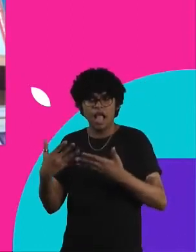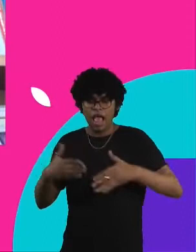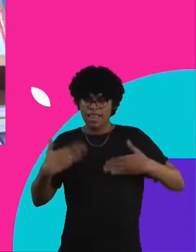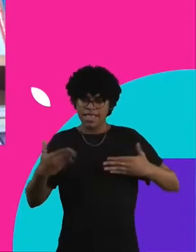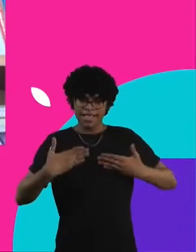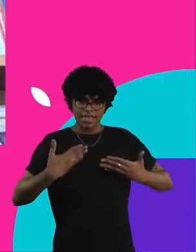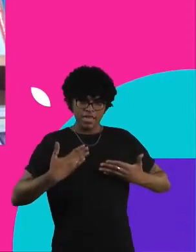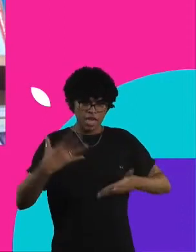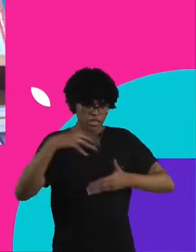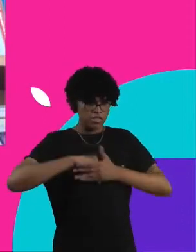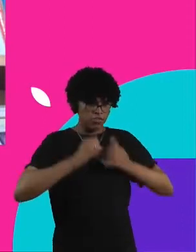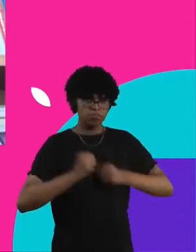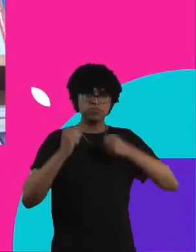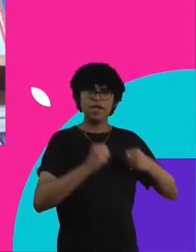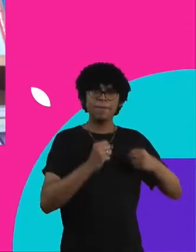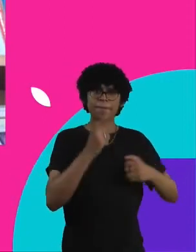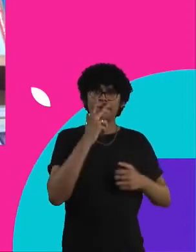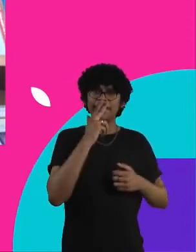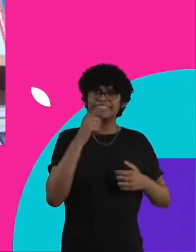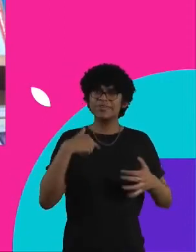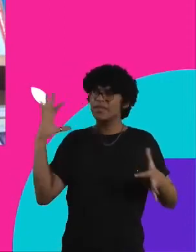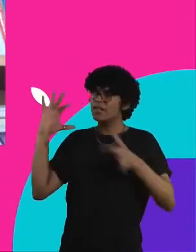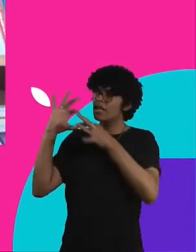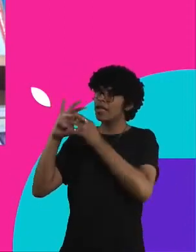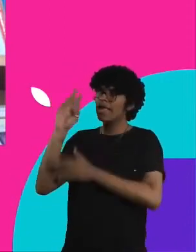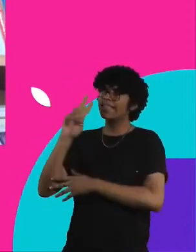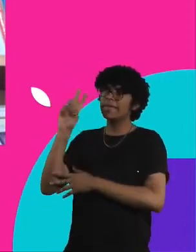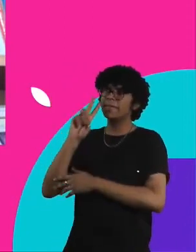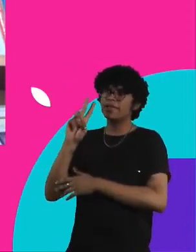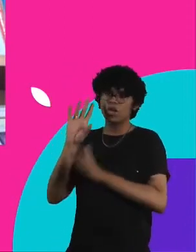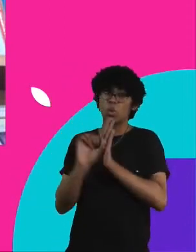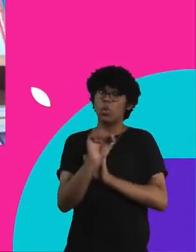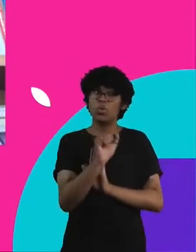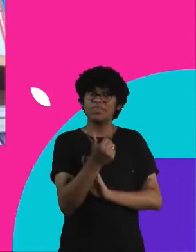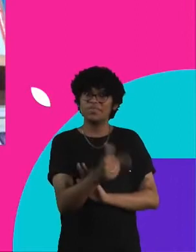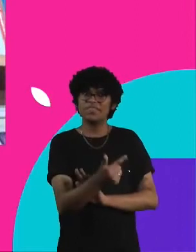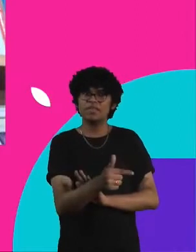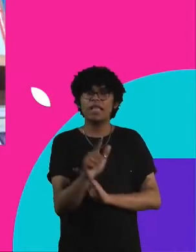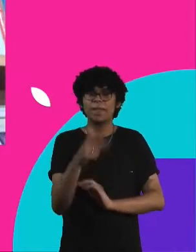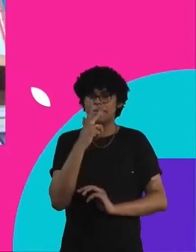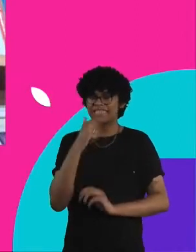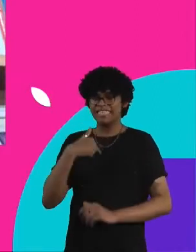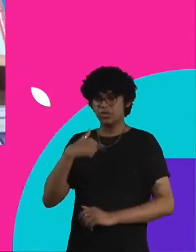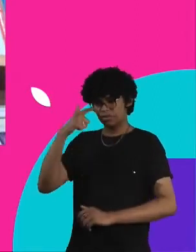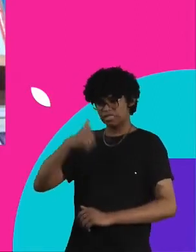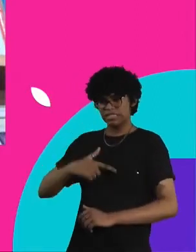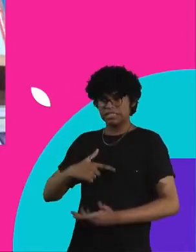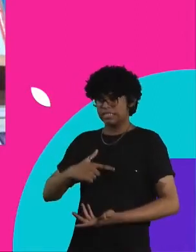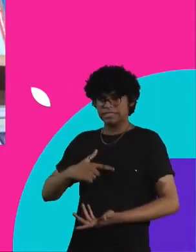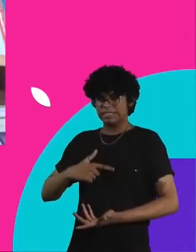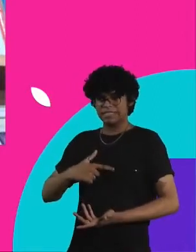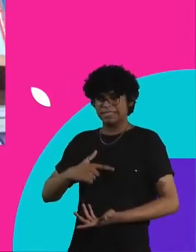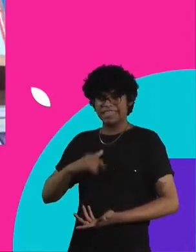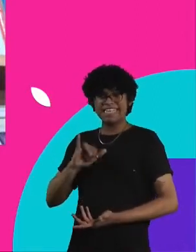me veio muito uma coisa que eu sempre sinto e que não tá no Google, assim, que é essa coisa meio de impostora. Tipo, alguém um dia vai descobrir que eu não